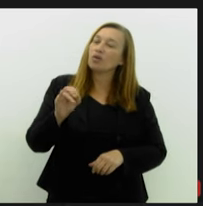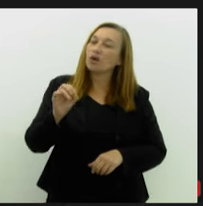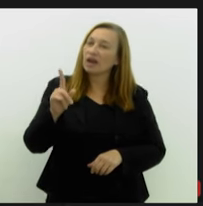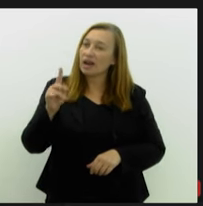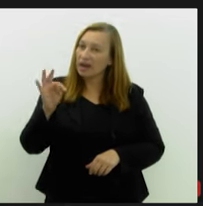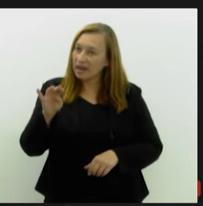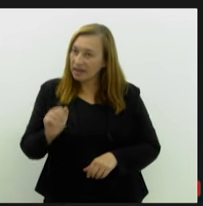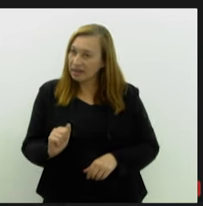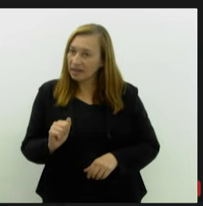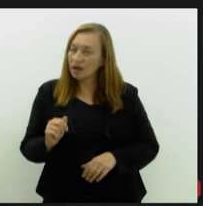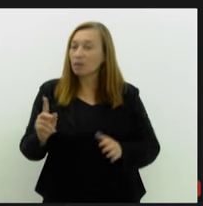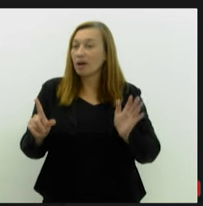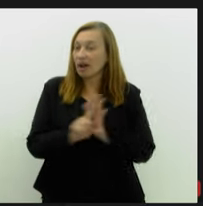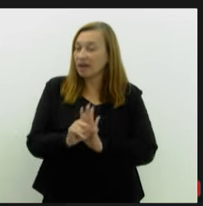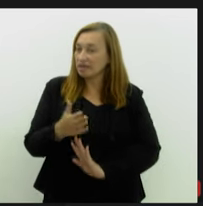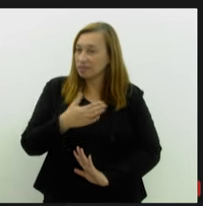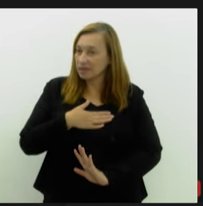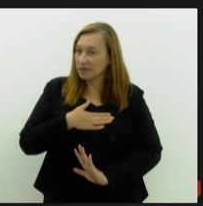minha